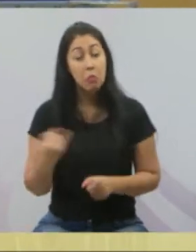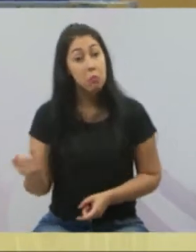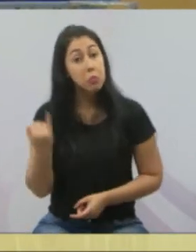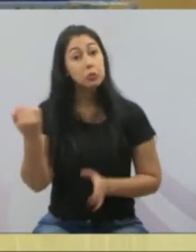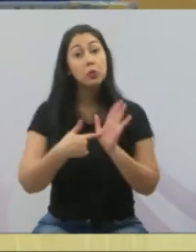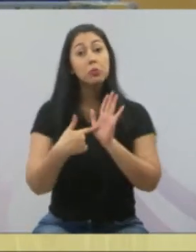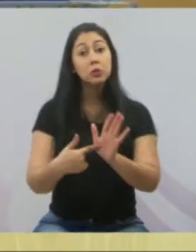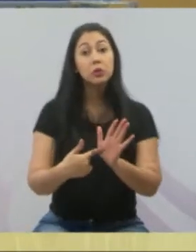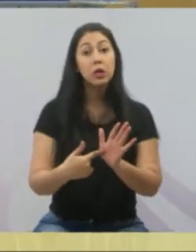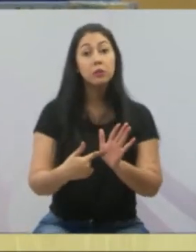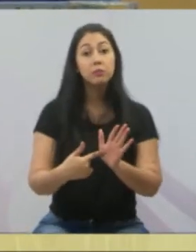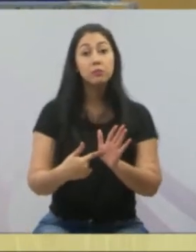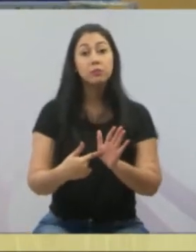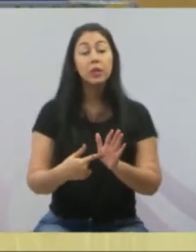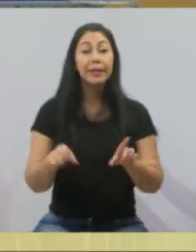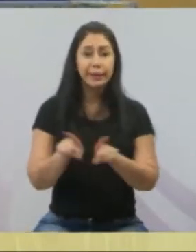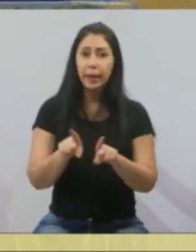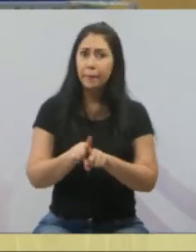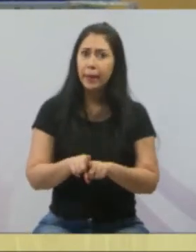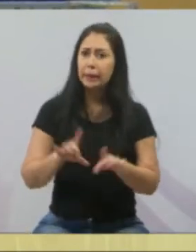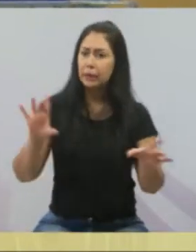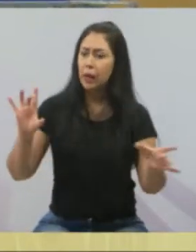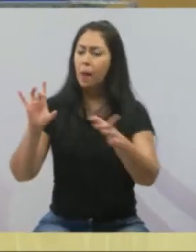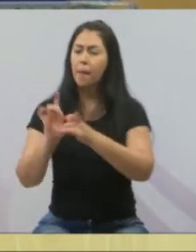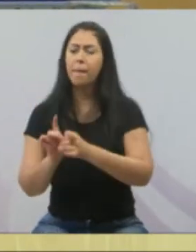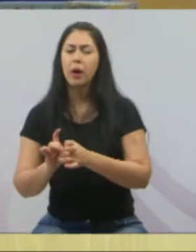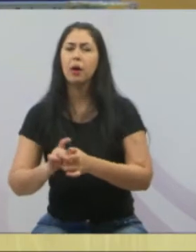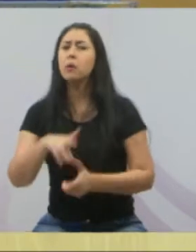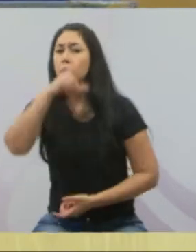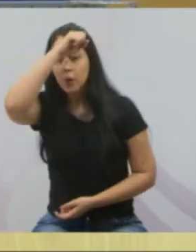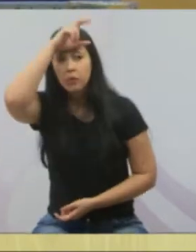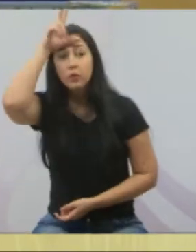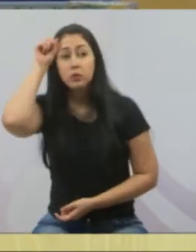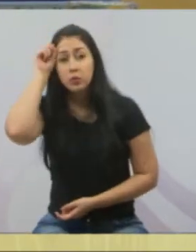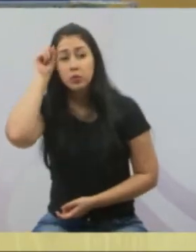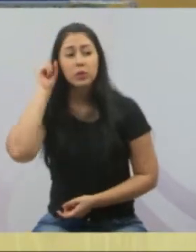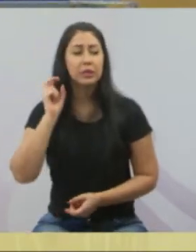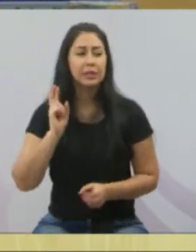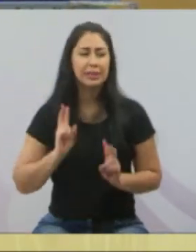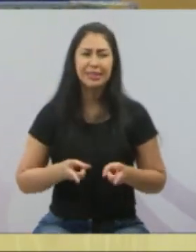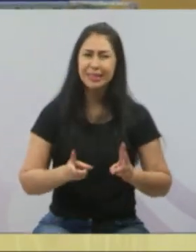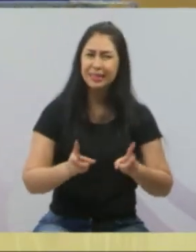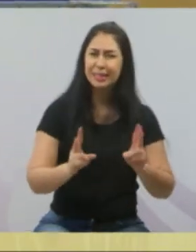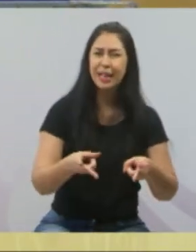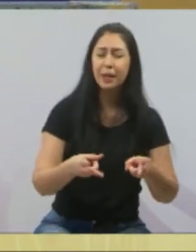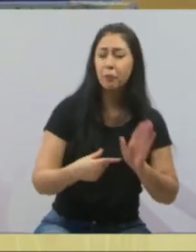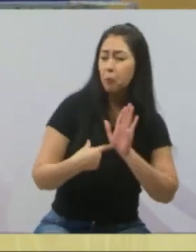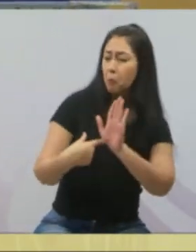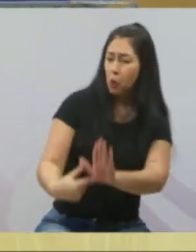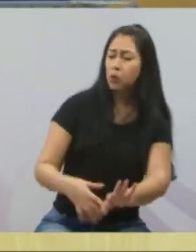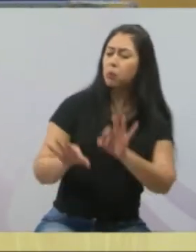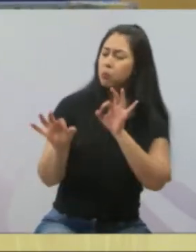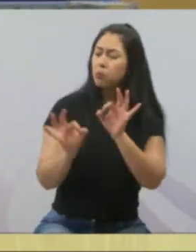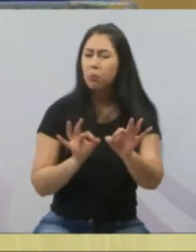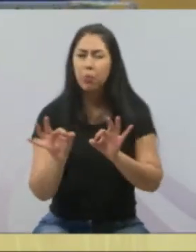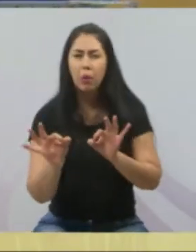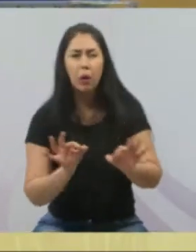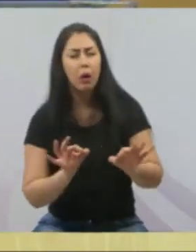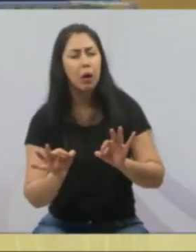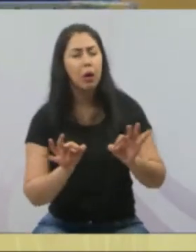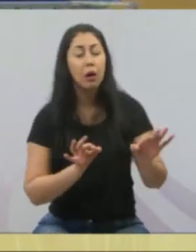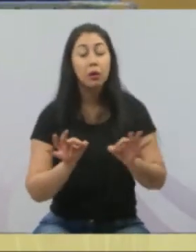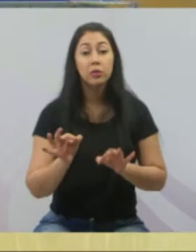número 1739, no bairro Bandeira Branca 2, em Jacareí. Assim sendo, muito respeitosamente, recorremos à compreensão e aos prestes dessa concessionária